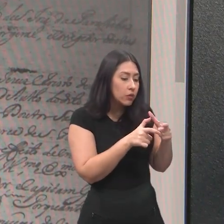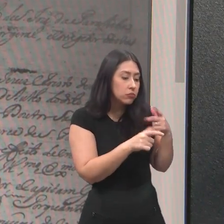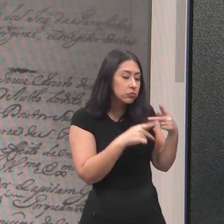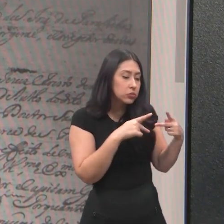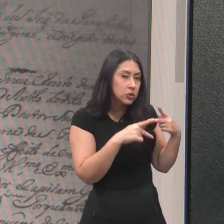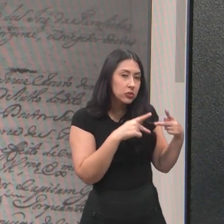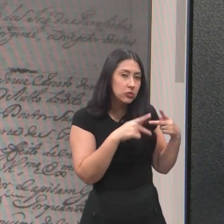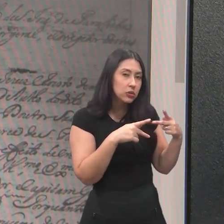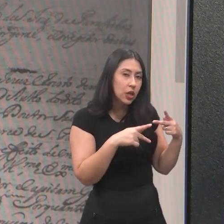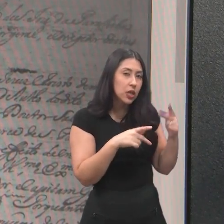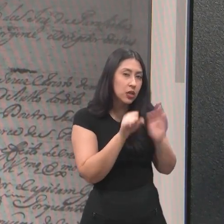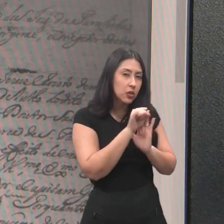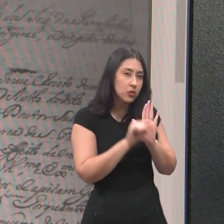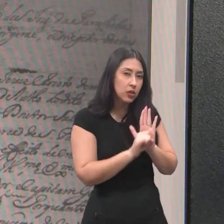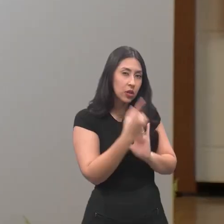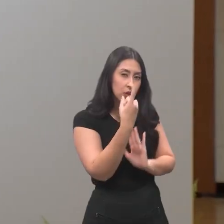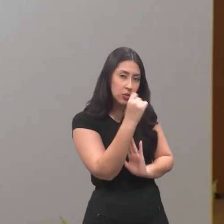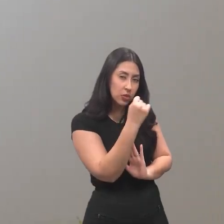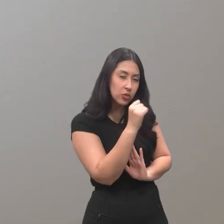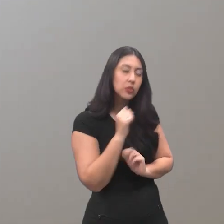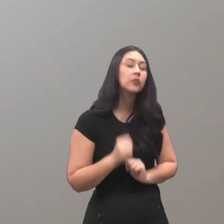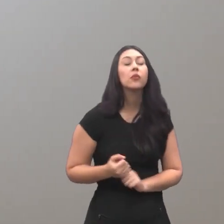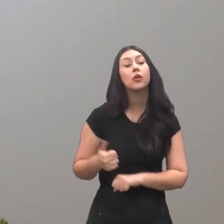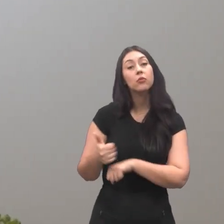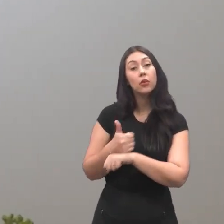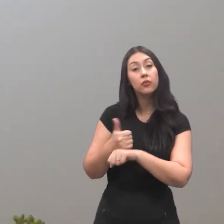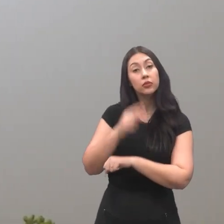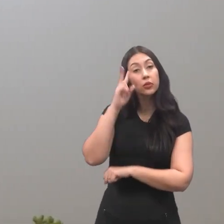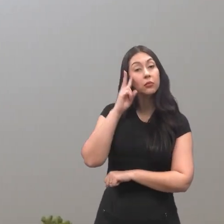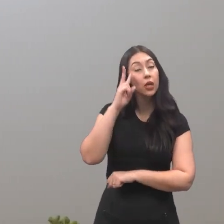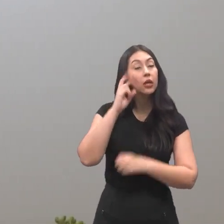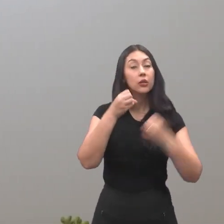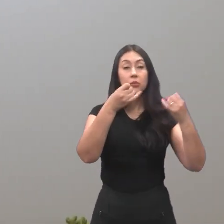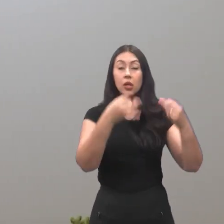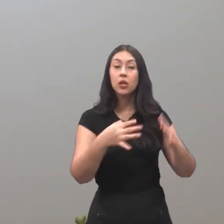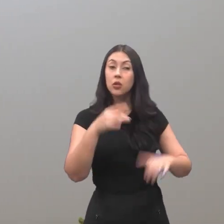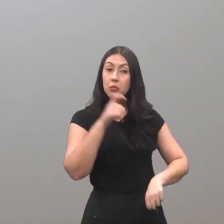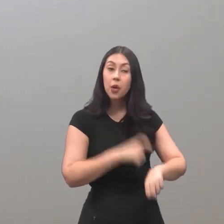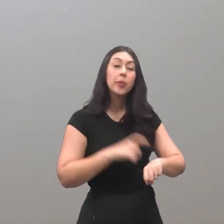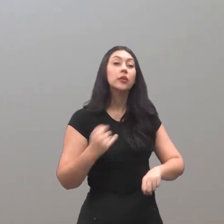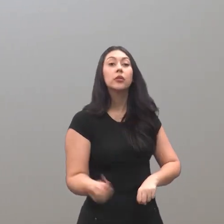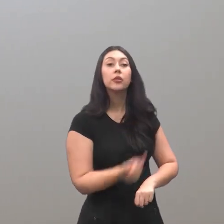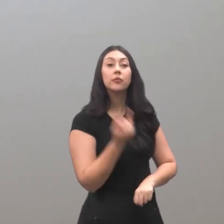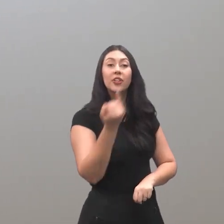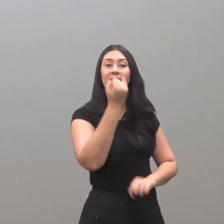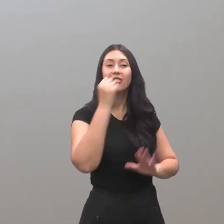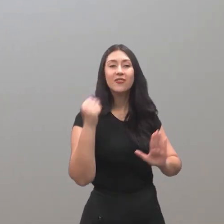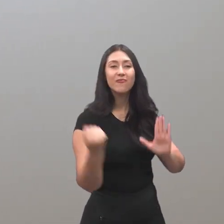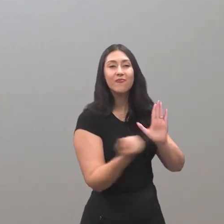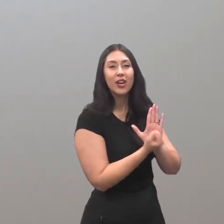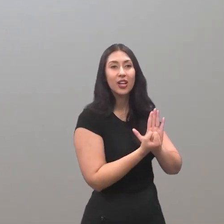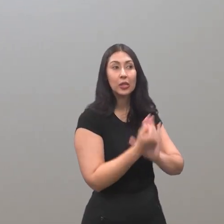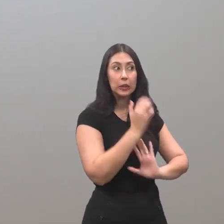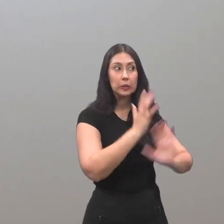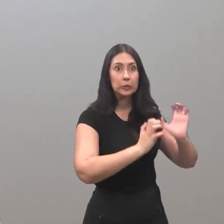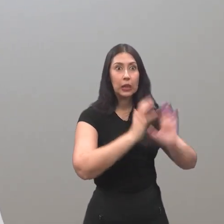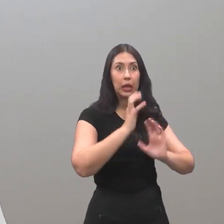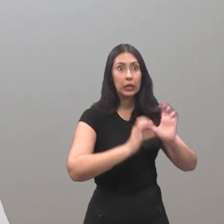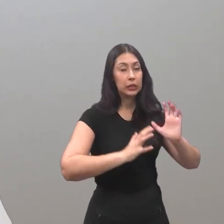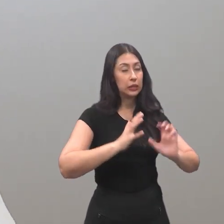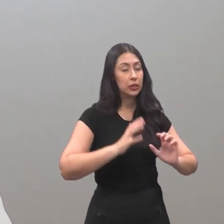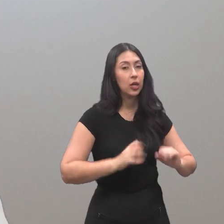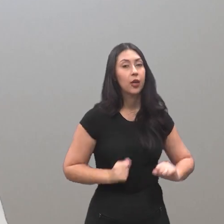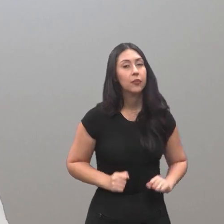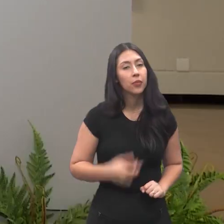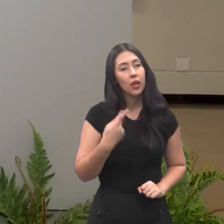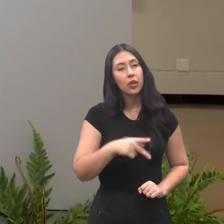do Paraíba, ainda no século XVIII. Esse historiador explica que momentos importantes de São José foram marcados por conflitos com